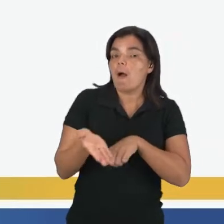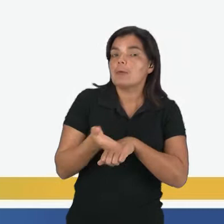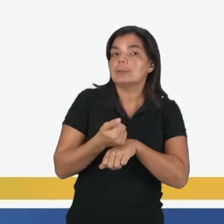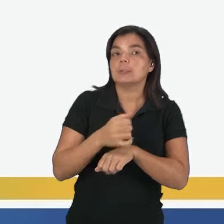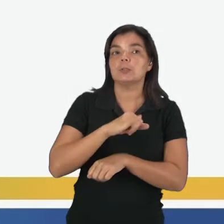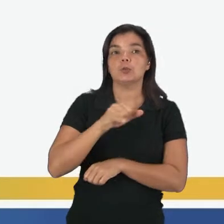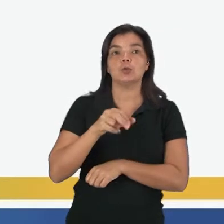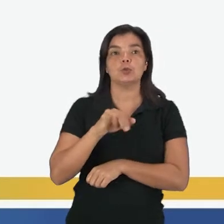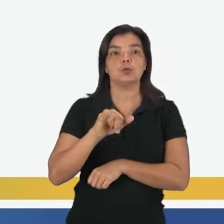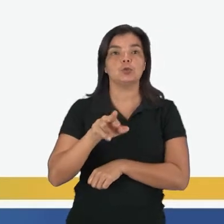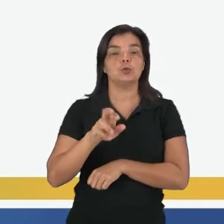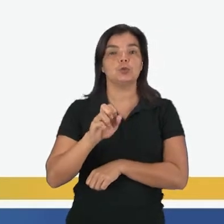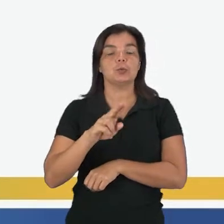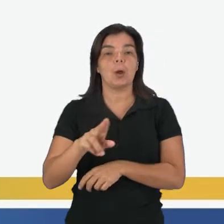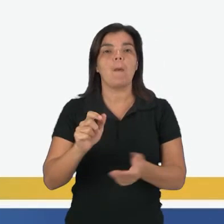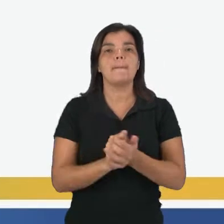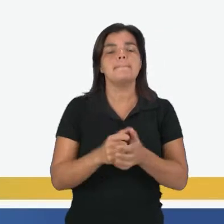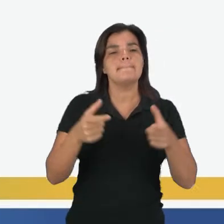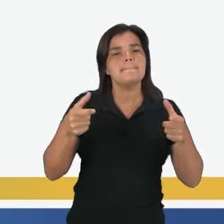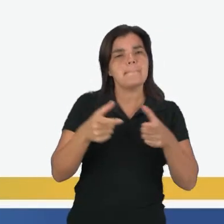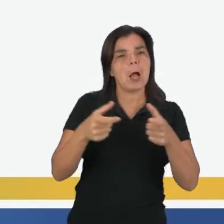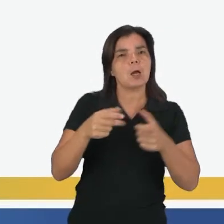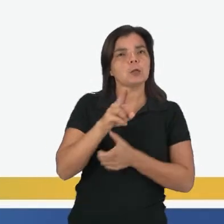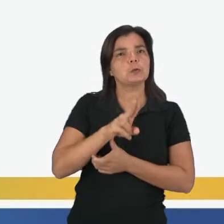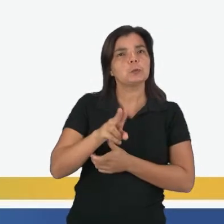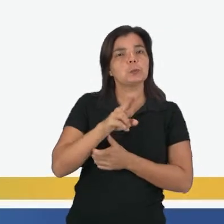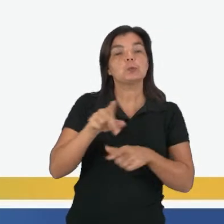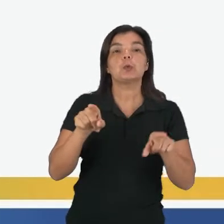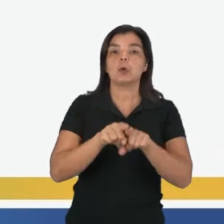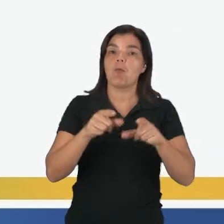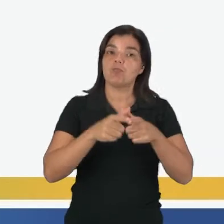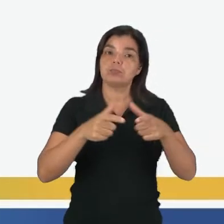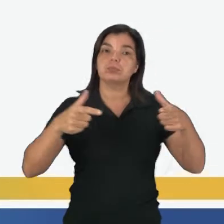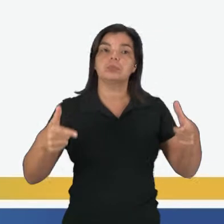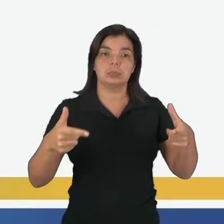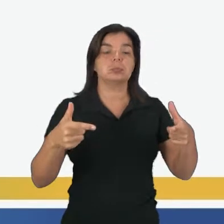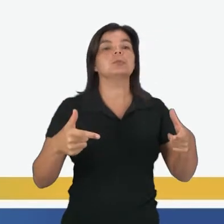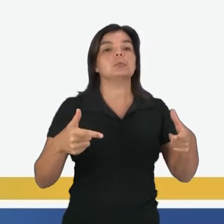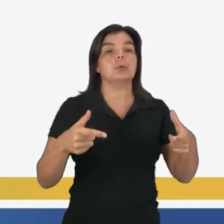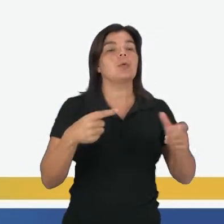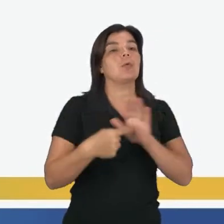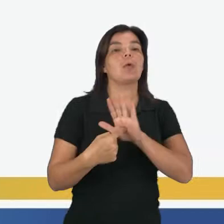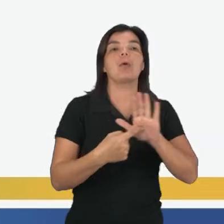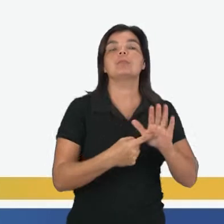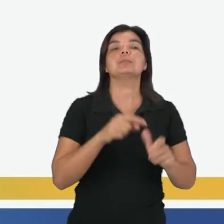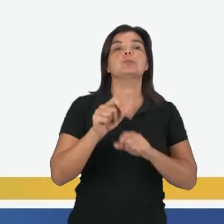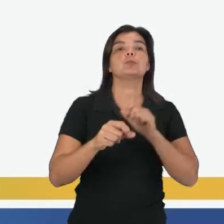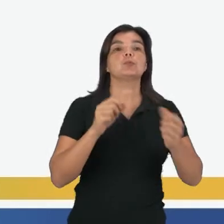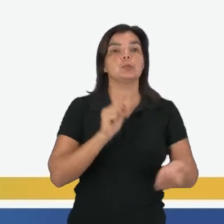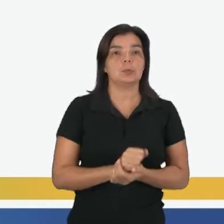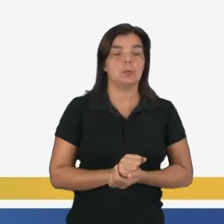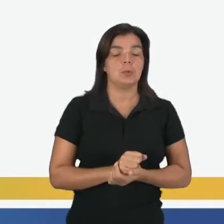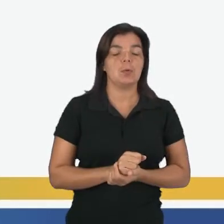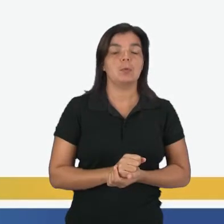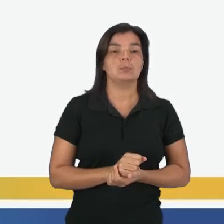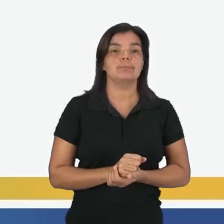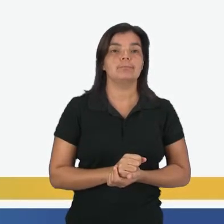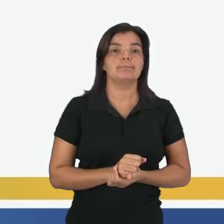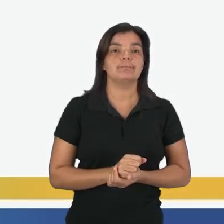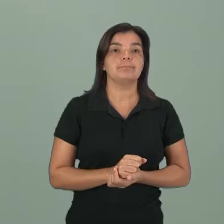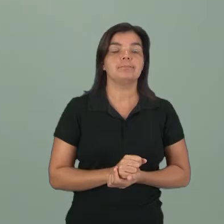aí uma de uso de pequena escala, como também uma de grande escala, que representa